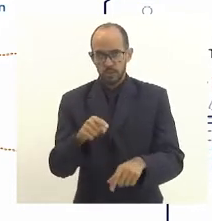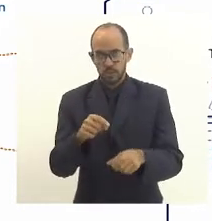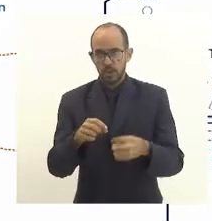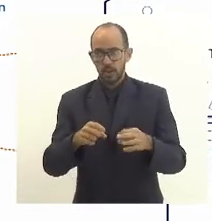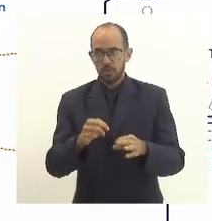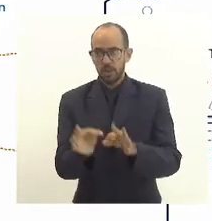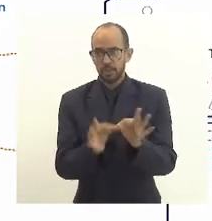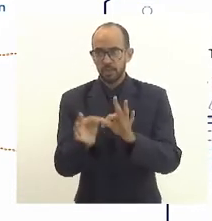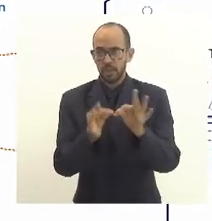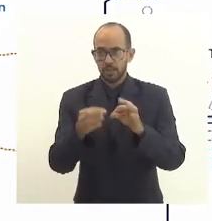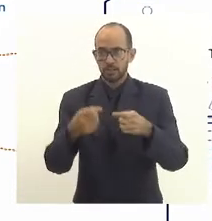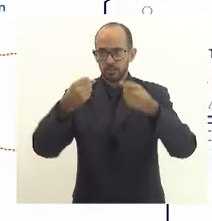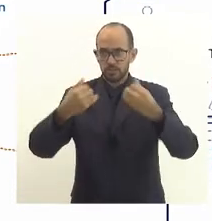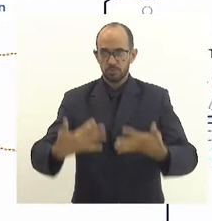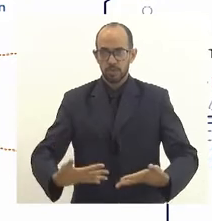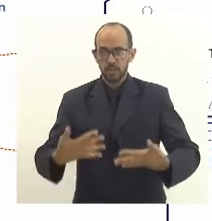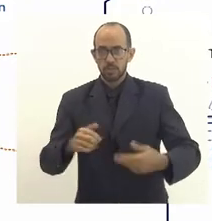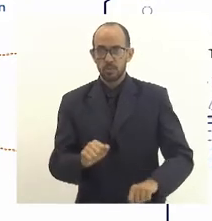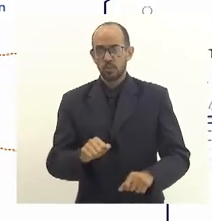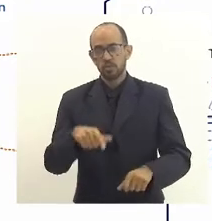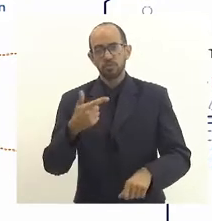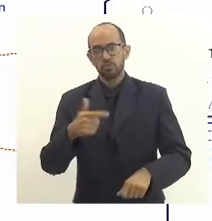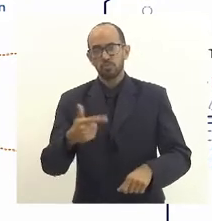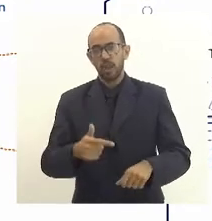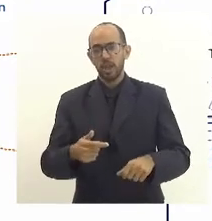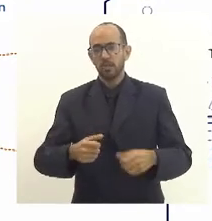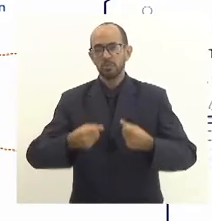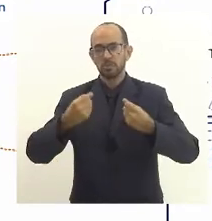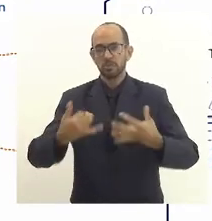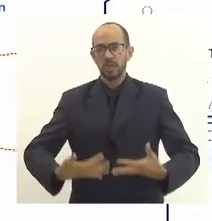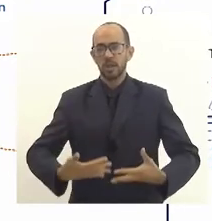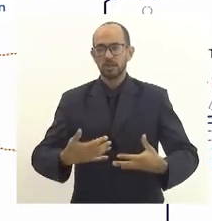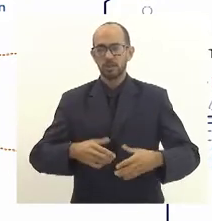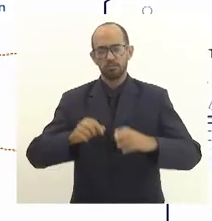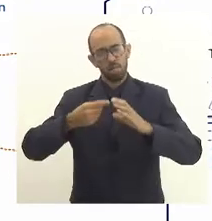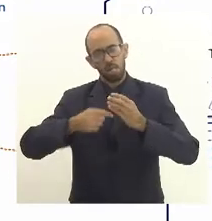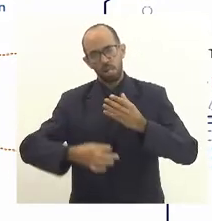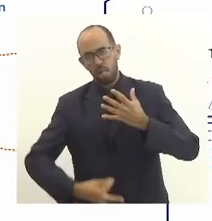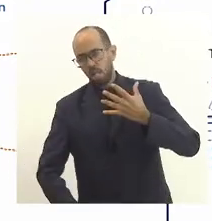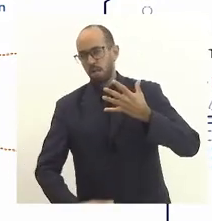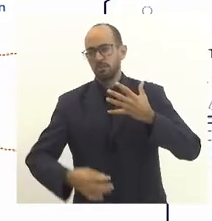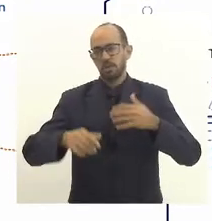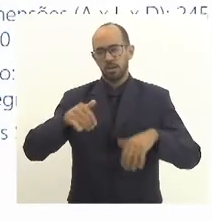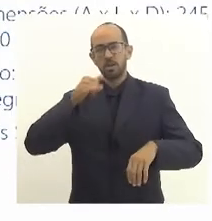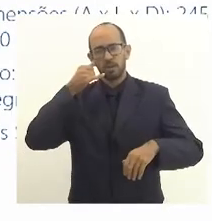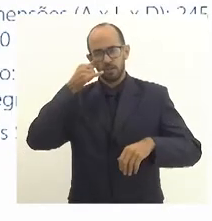tecnicamente, não tem pretensão de entrar no detalhe técnico para explicar isso, senão ia levar muito tempo.